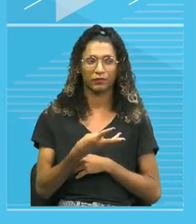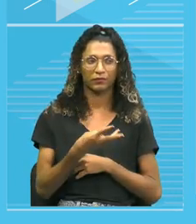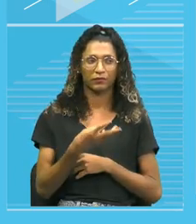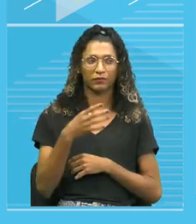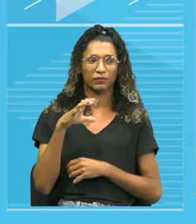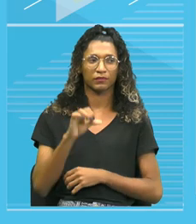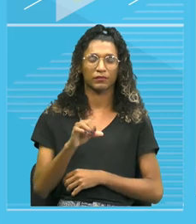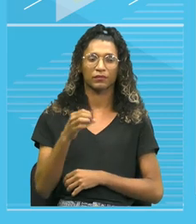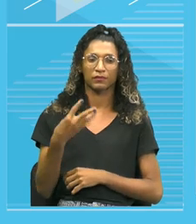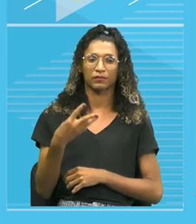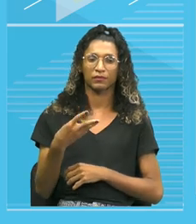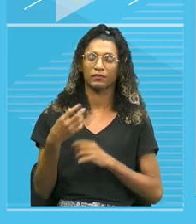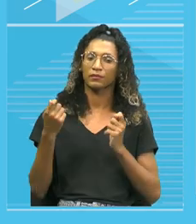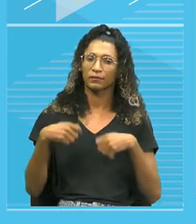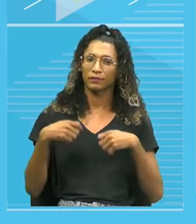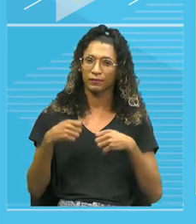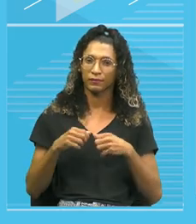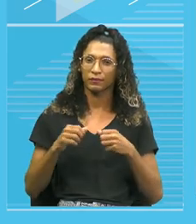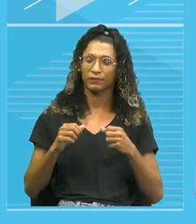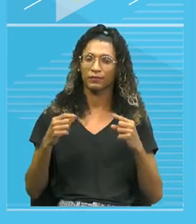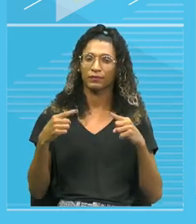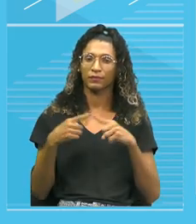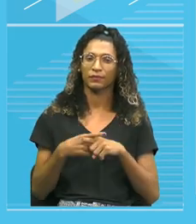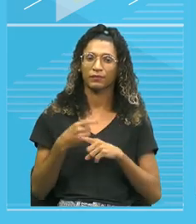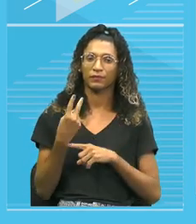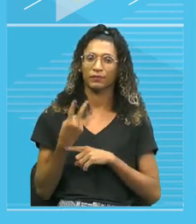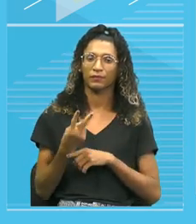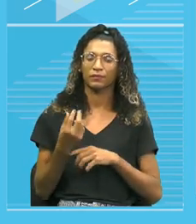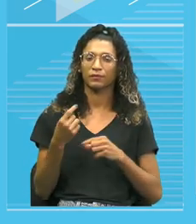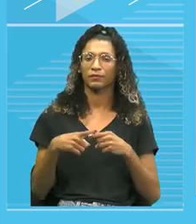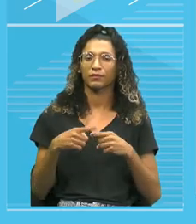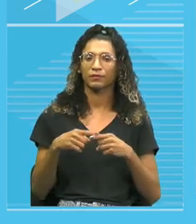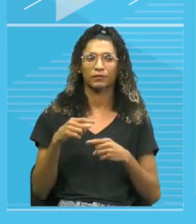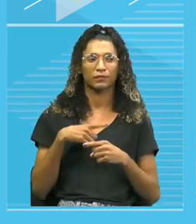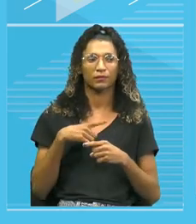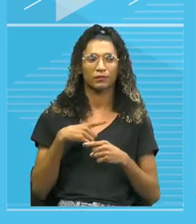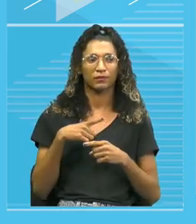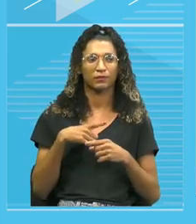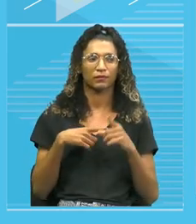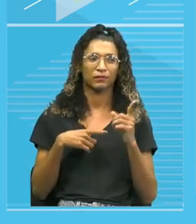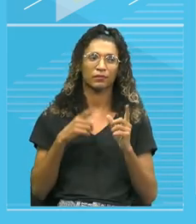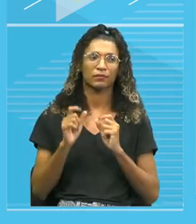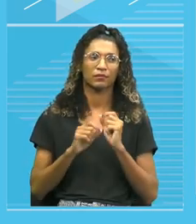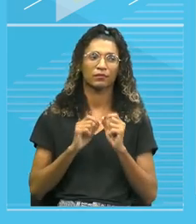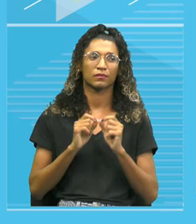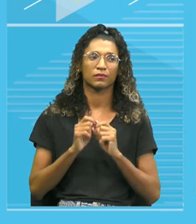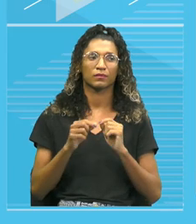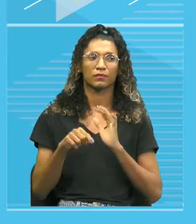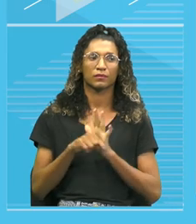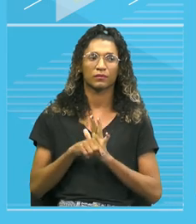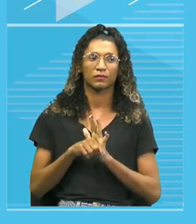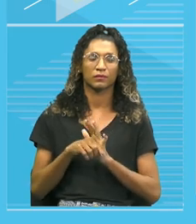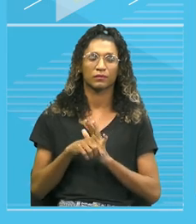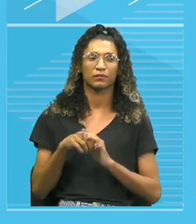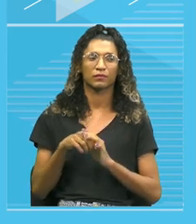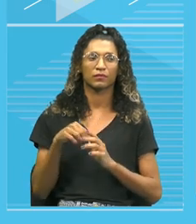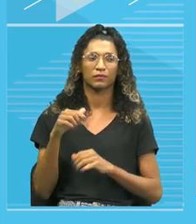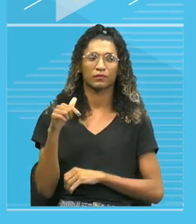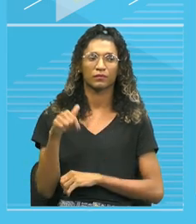multiplicar por 2 por 4 coeficiente que tem ali ó que vai ficar menos 700